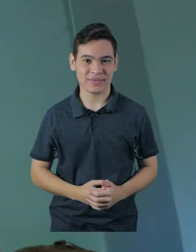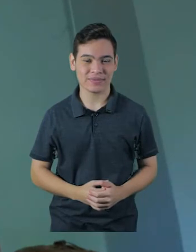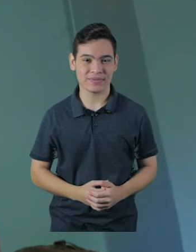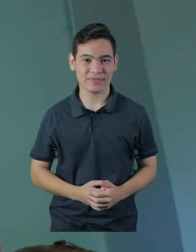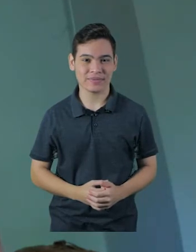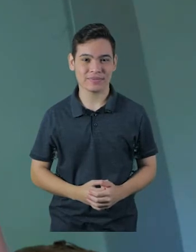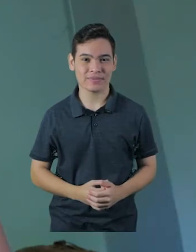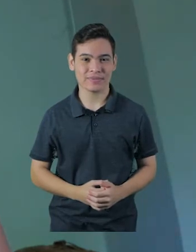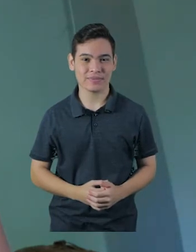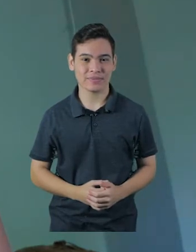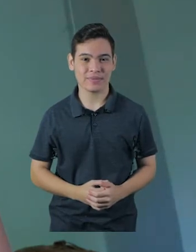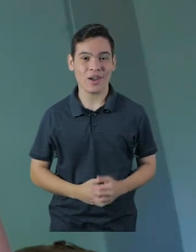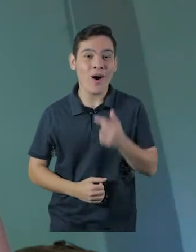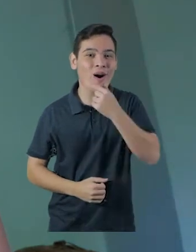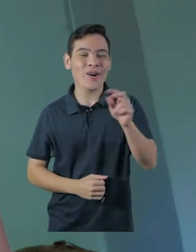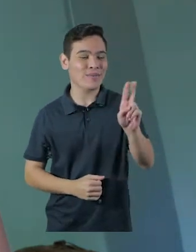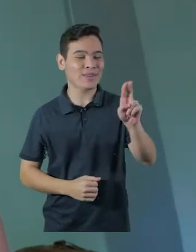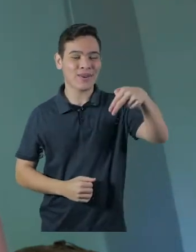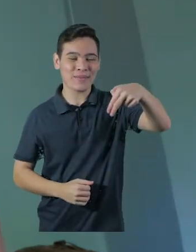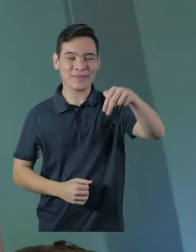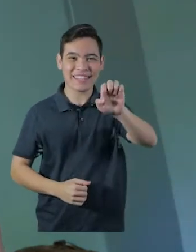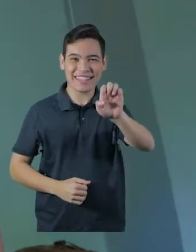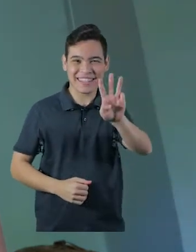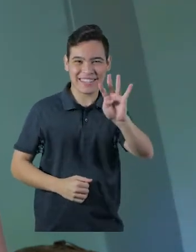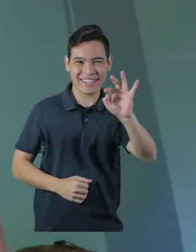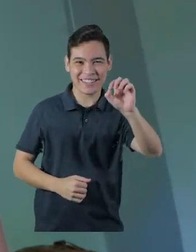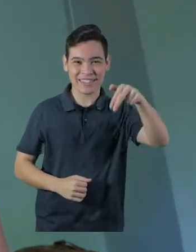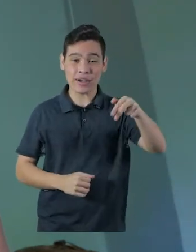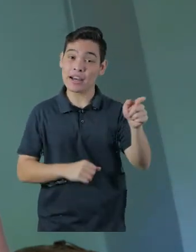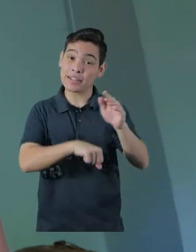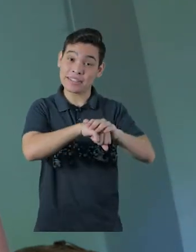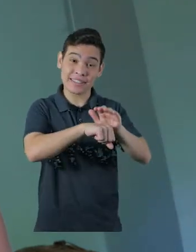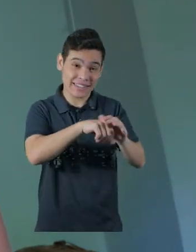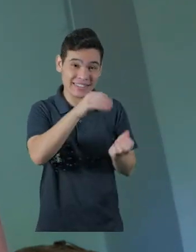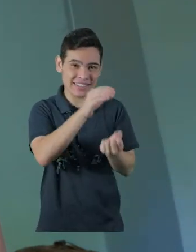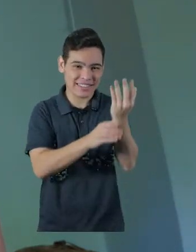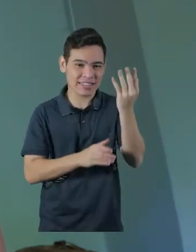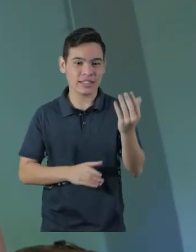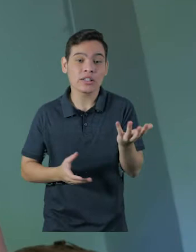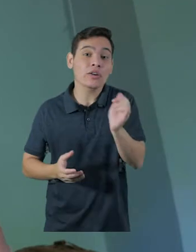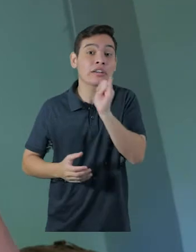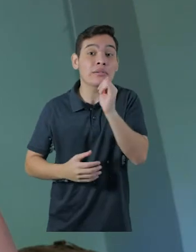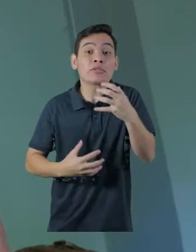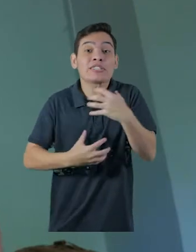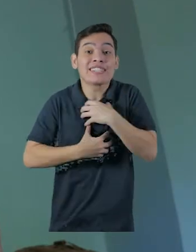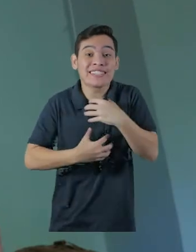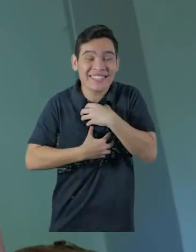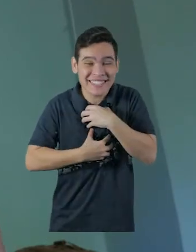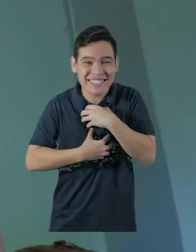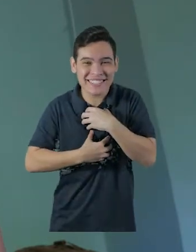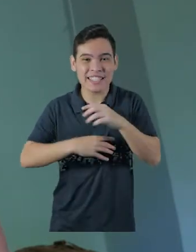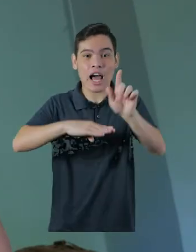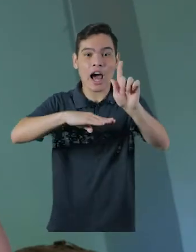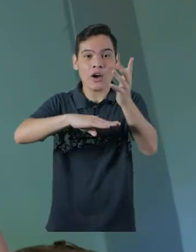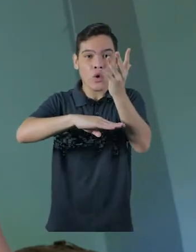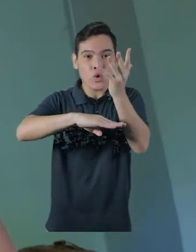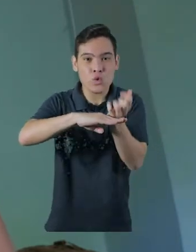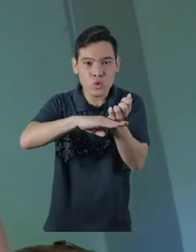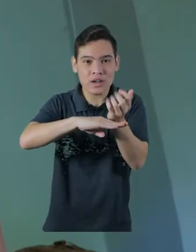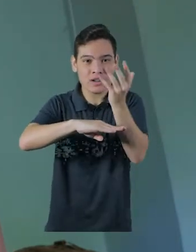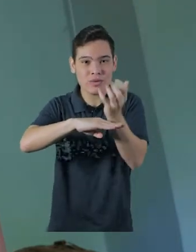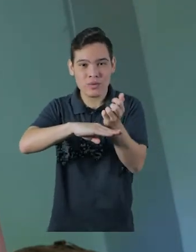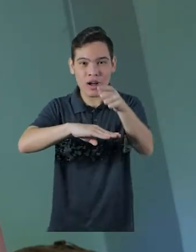Isaac Newton. Então, o foco são coisas como a sensação da gravidade e